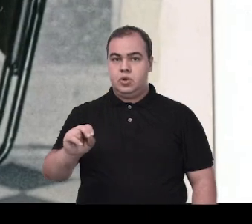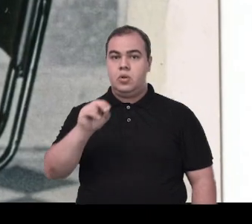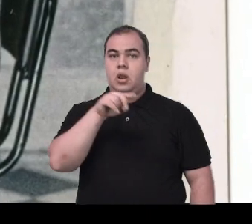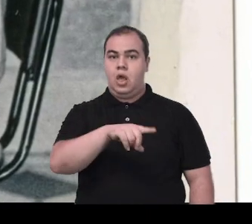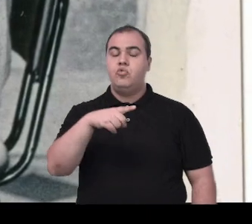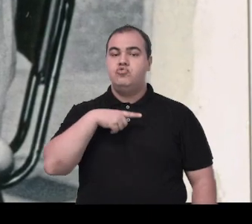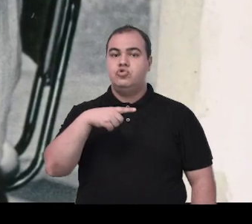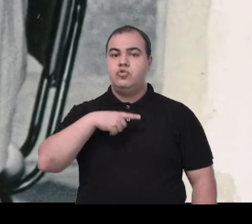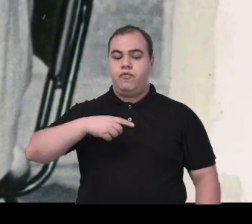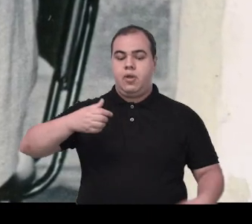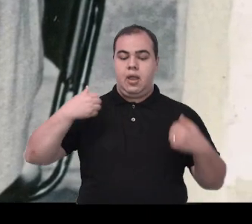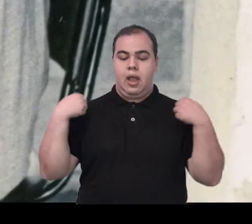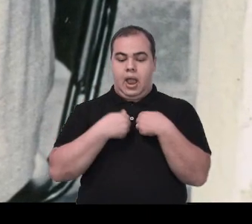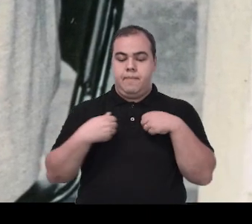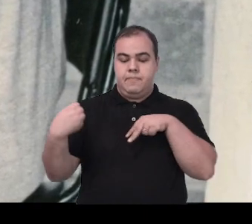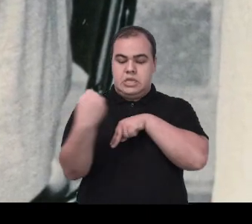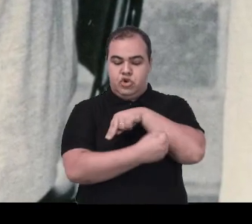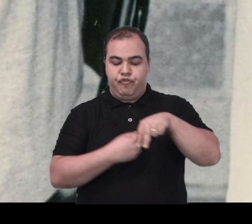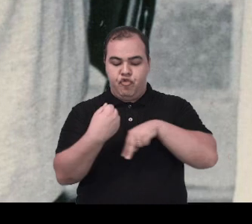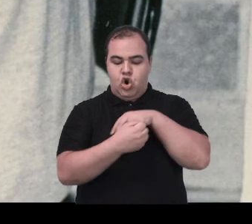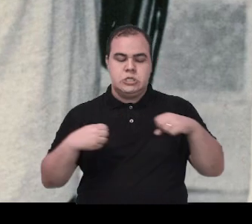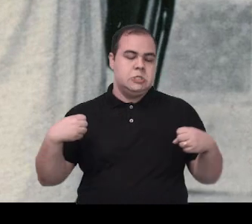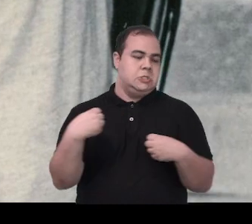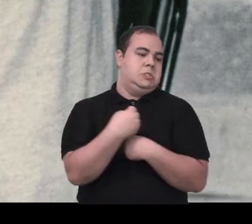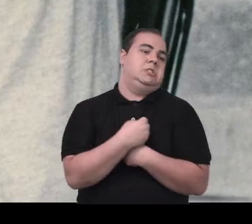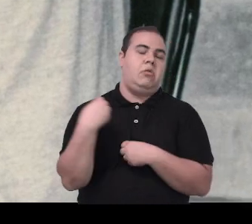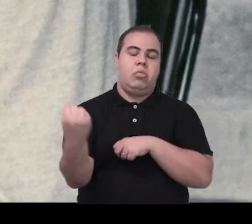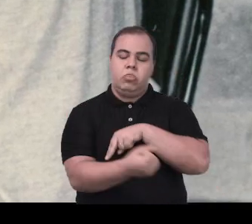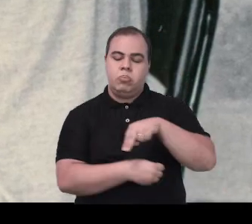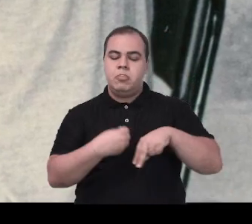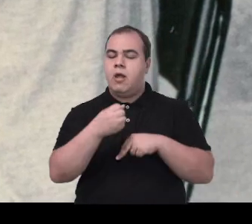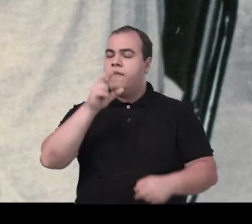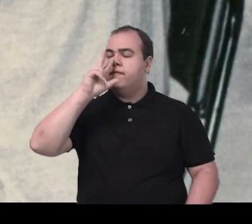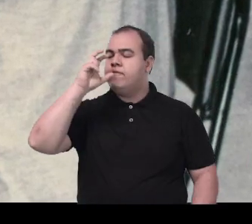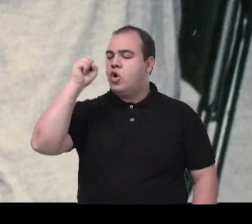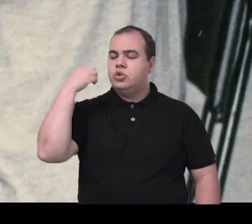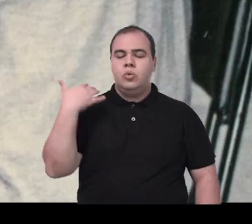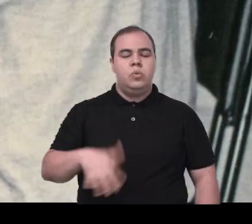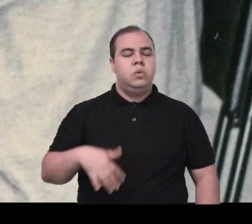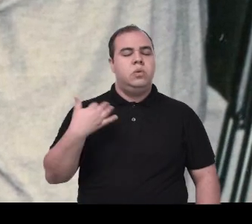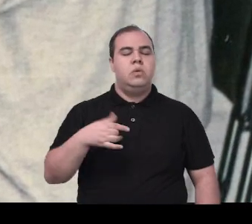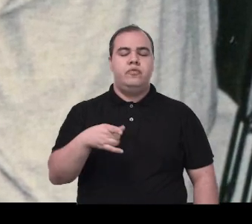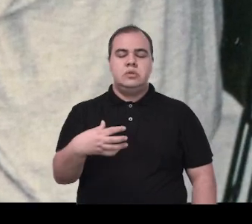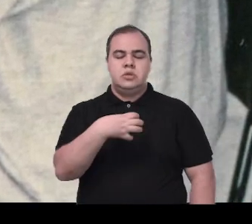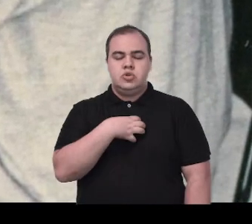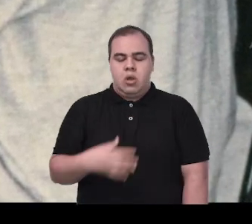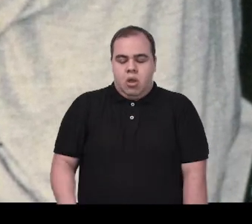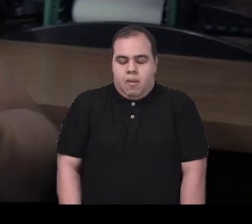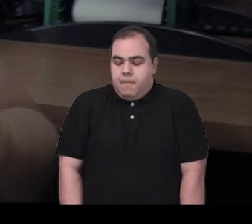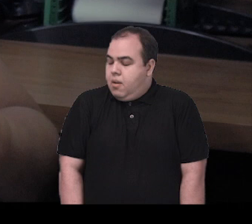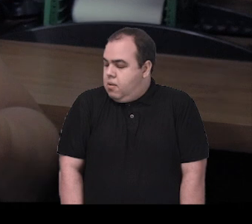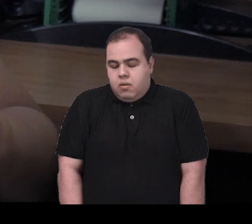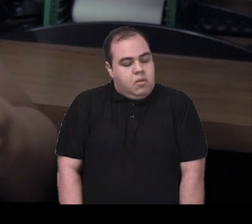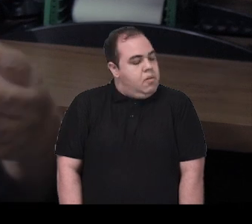passei pela camisa de força. Mas é uma coisa muito forte, né? Você se sentir